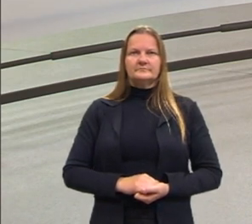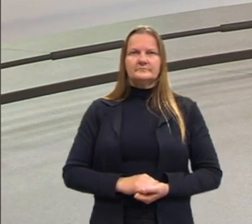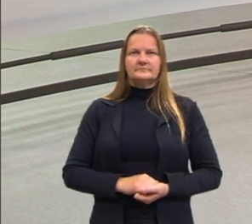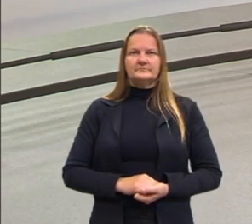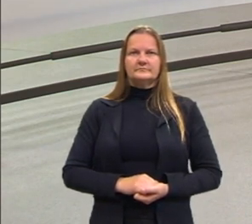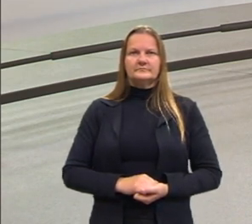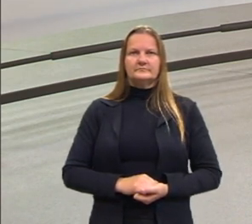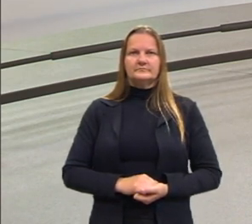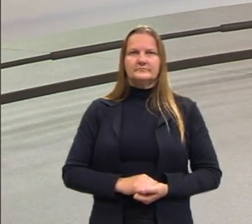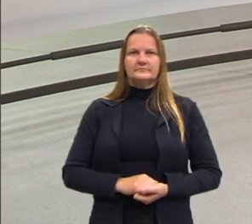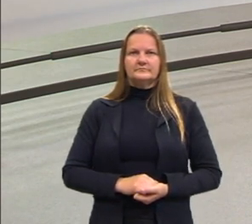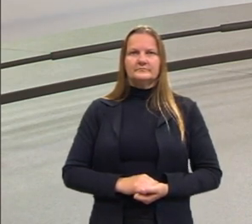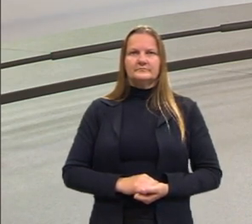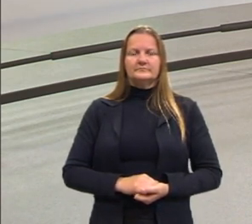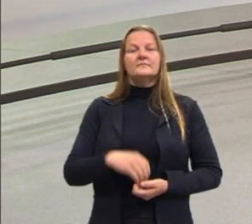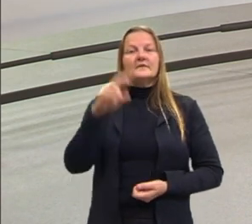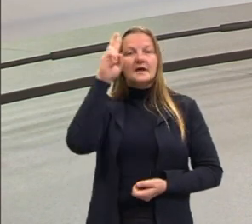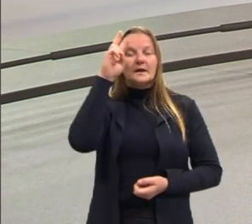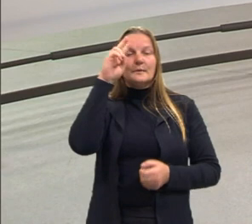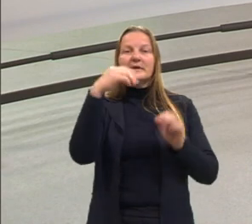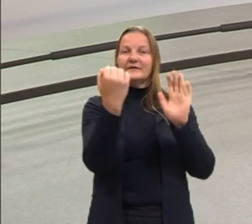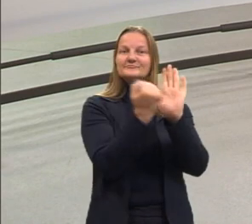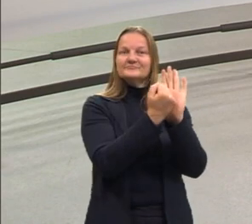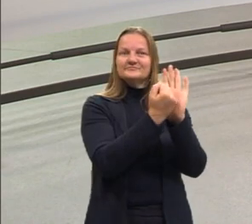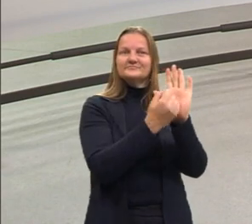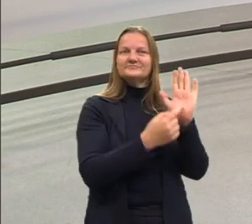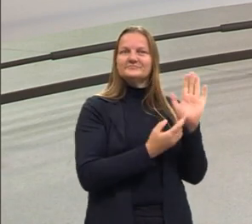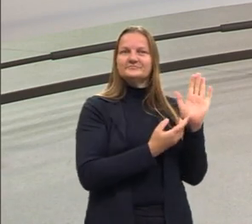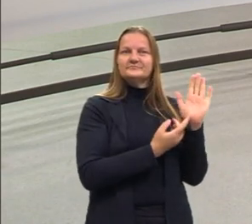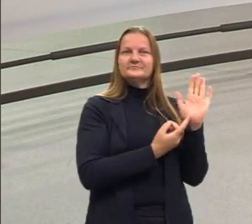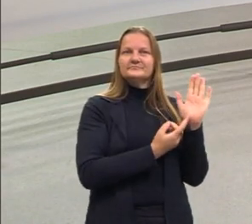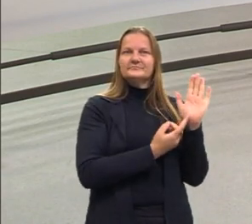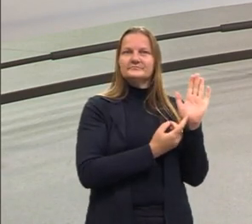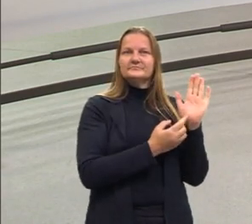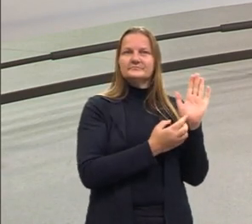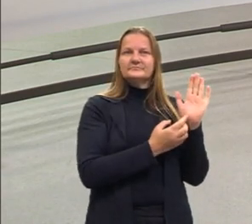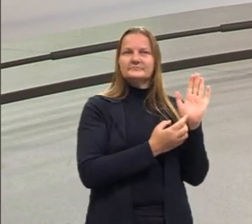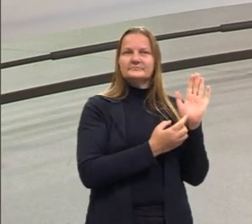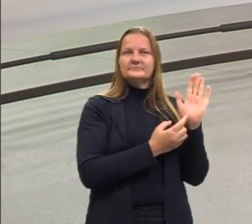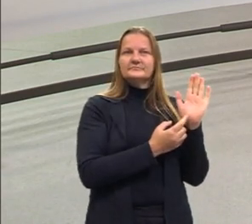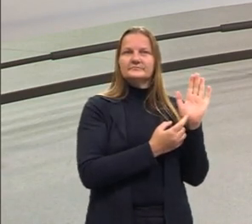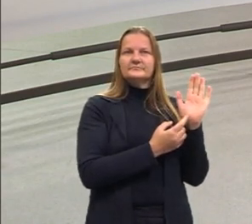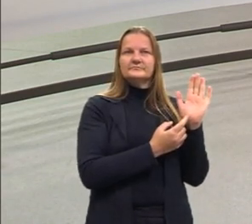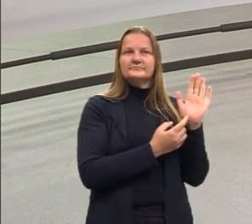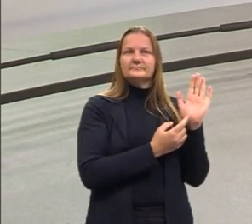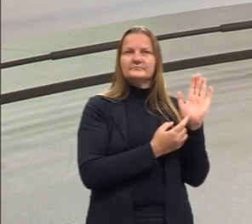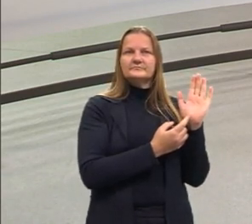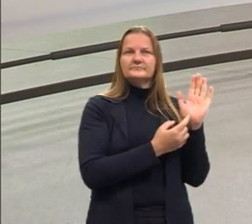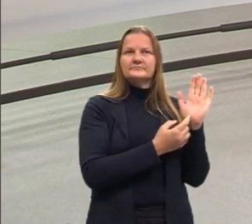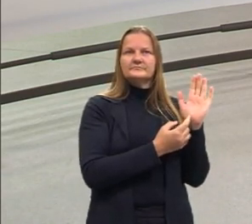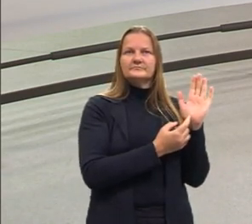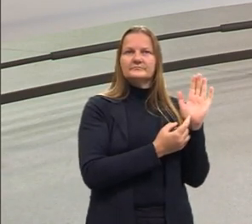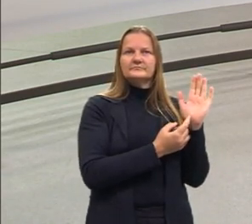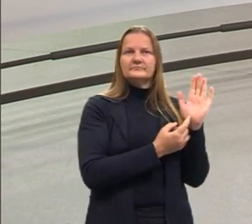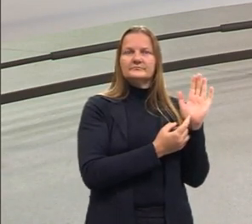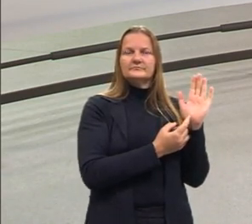Ok só para nós lembrar nos depois ao decorrer da aula 1 Olá